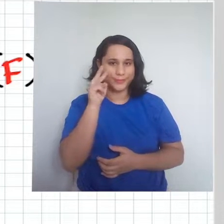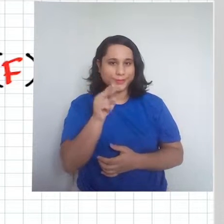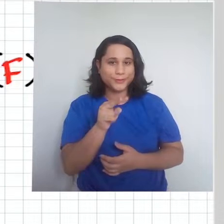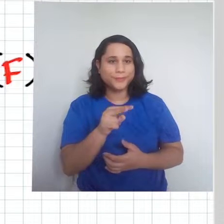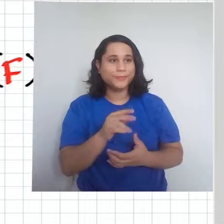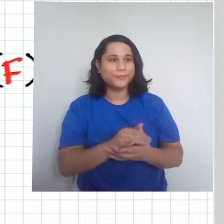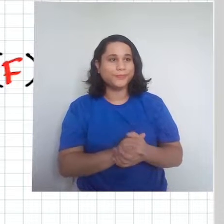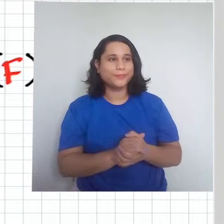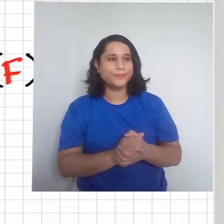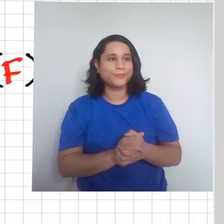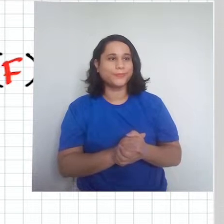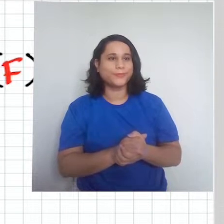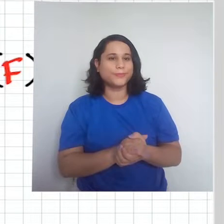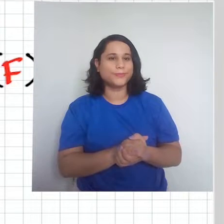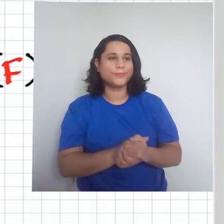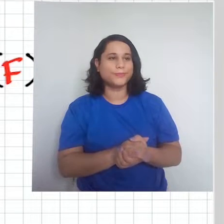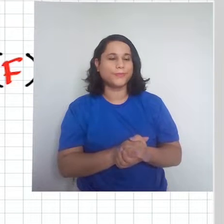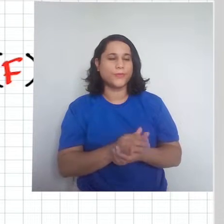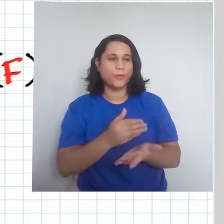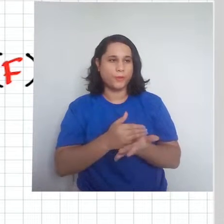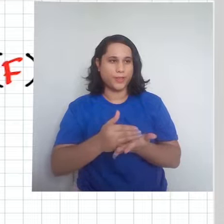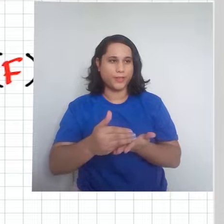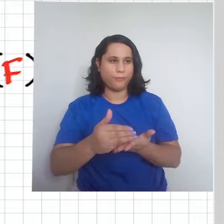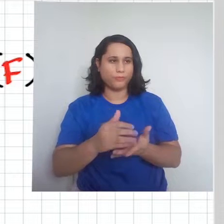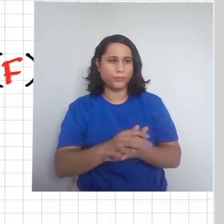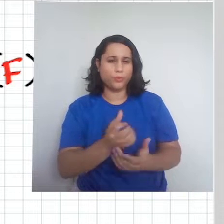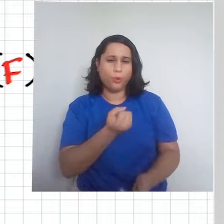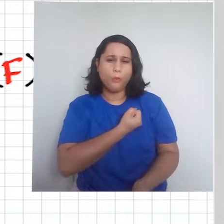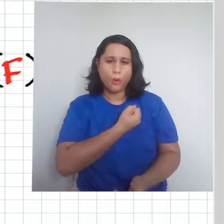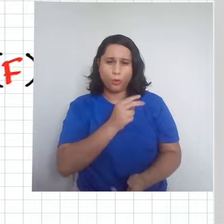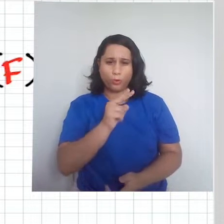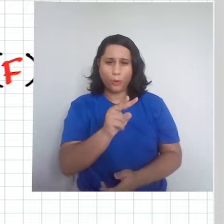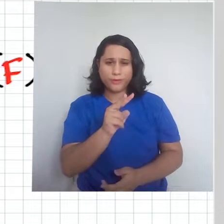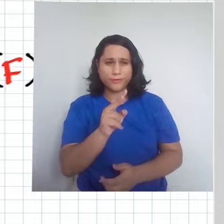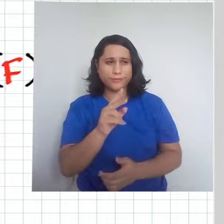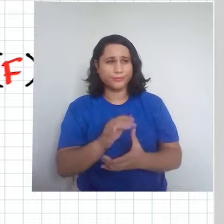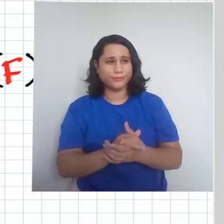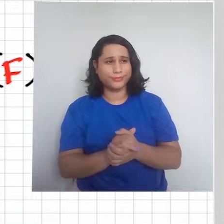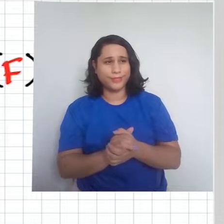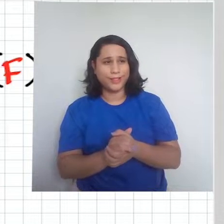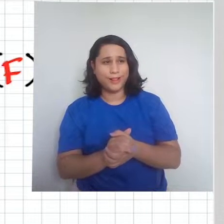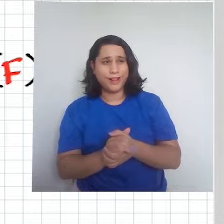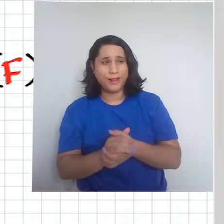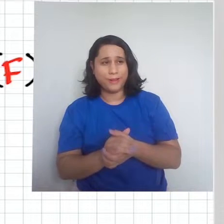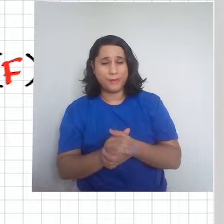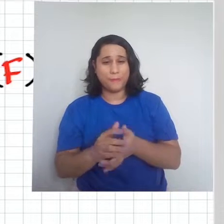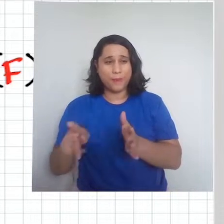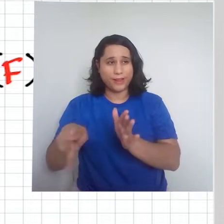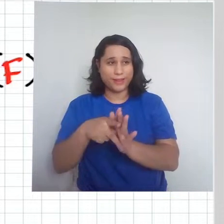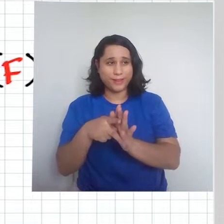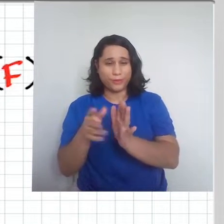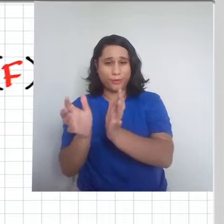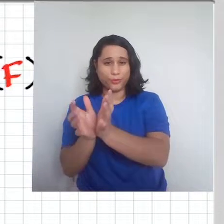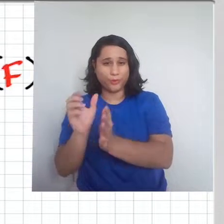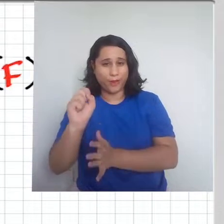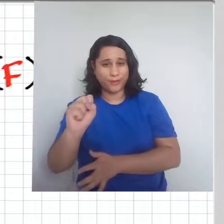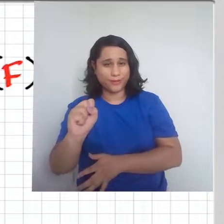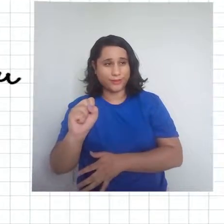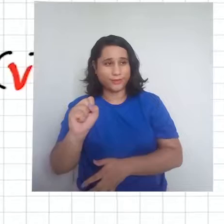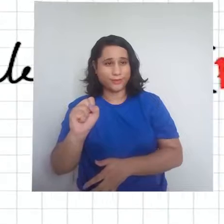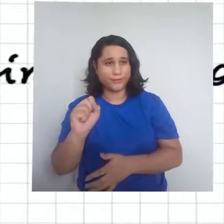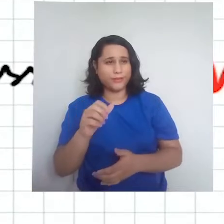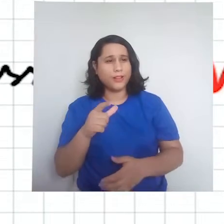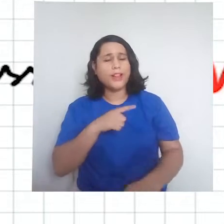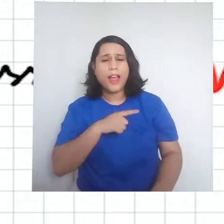e 6. Vamos lá. O 2 pertence àquele conjunto lá. Você consegue identificar o 2? Veja aí na